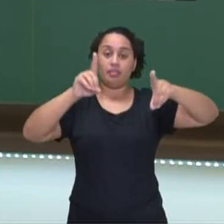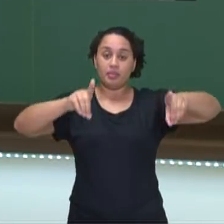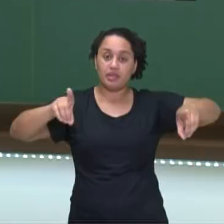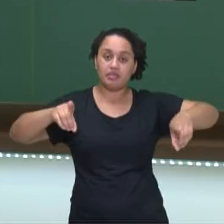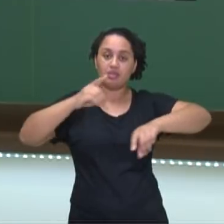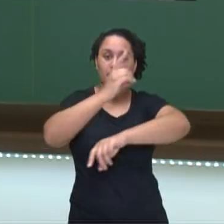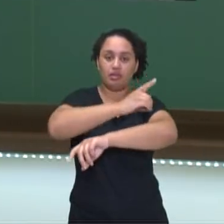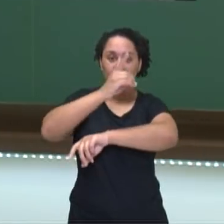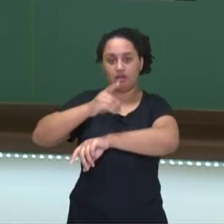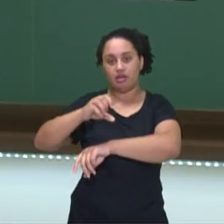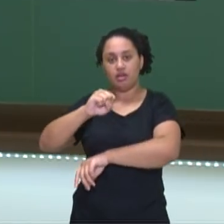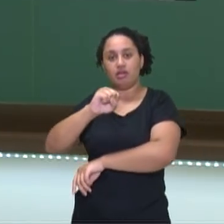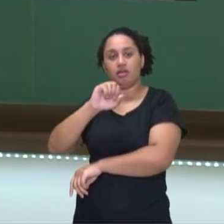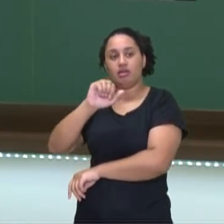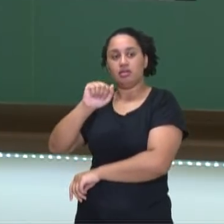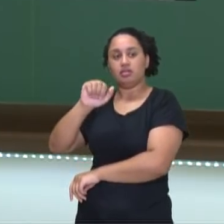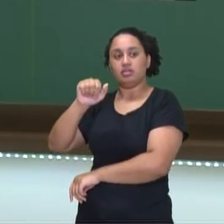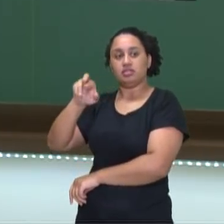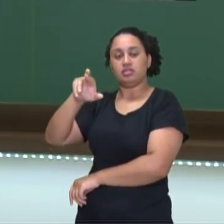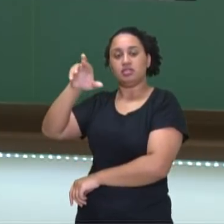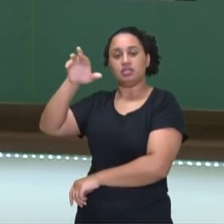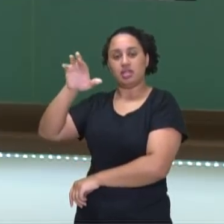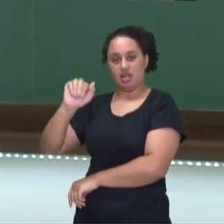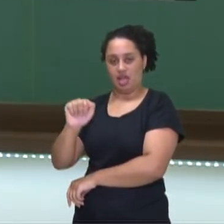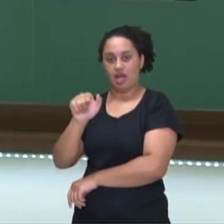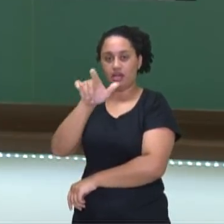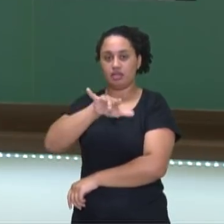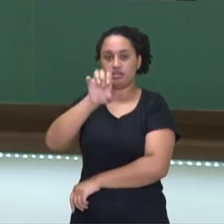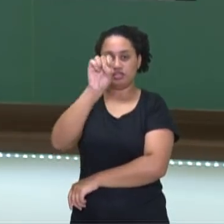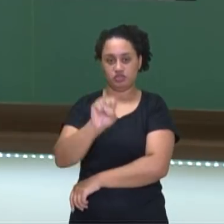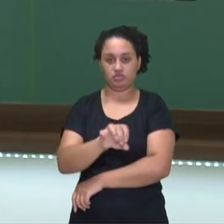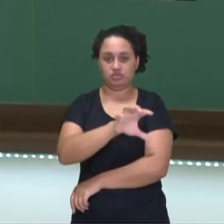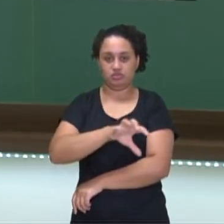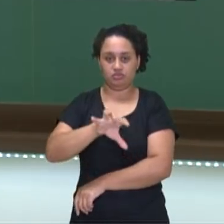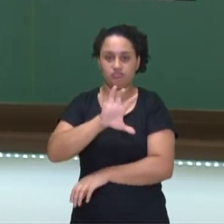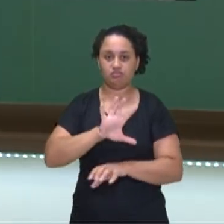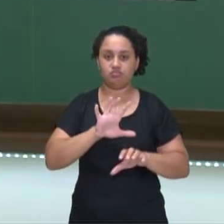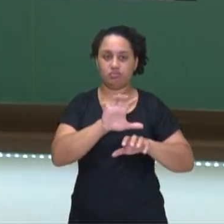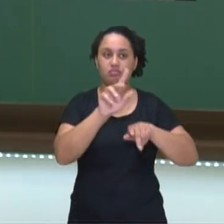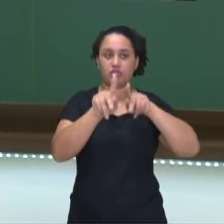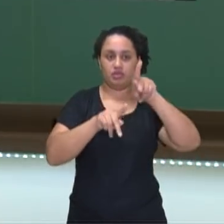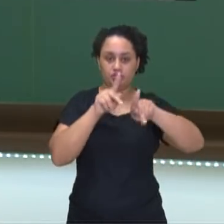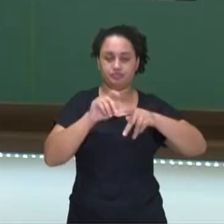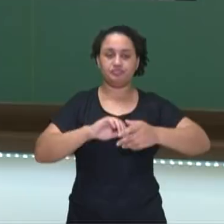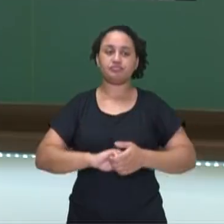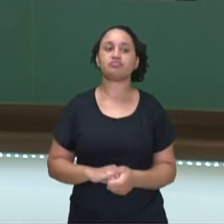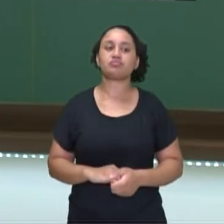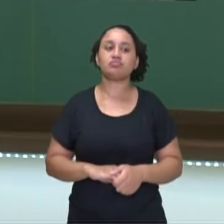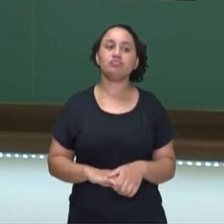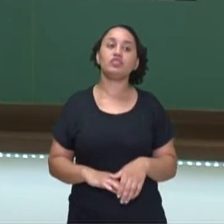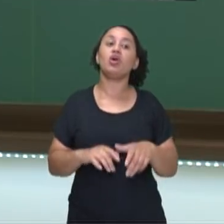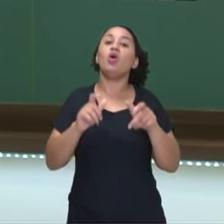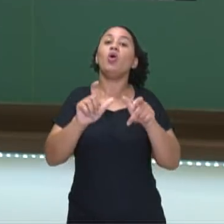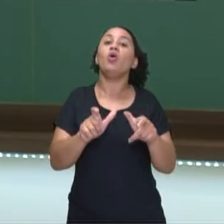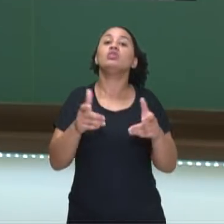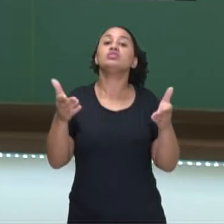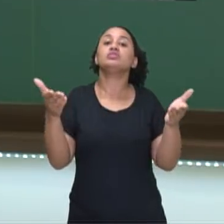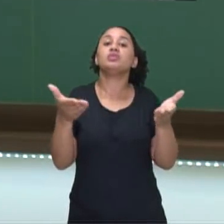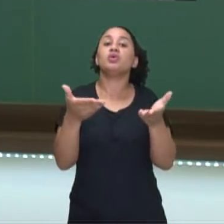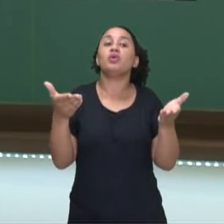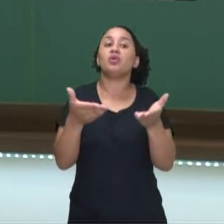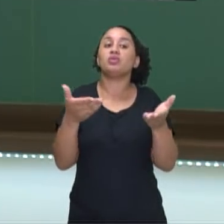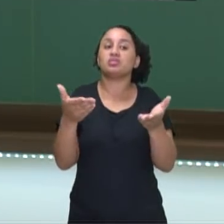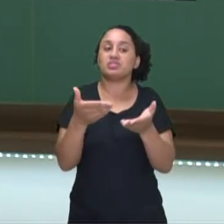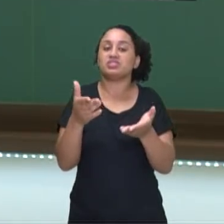do Saara. Estamos falando dessa região, os iorubás. Onde atualmente, eu destaquei aqui de